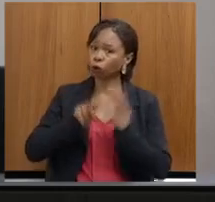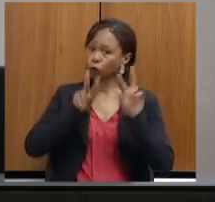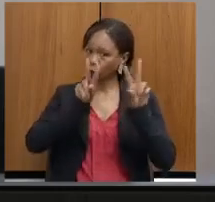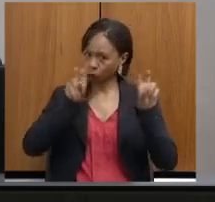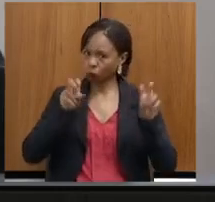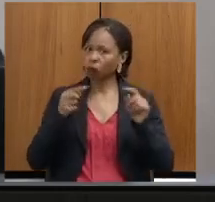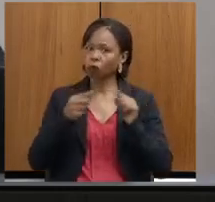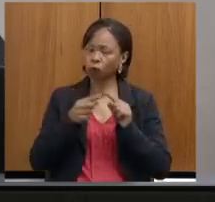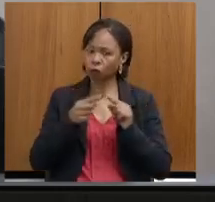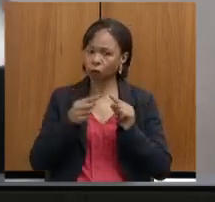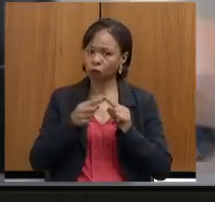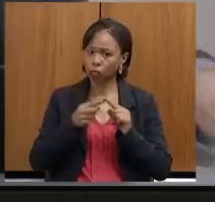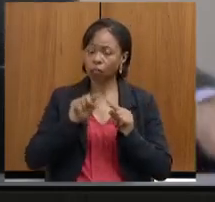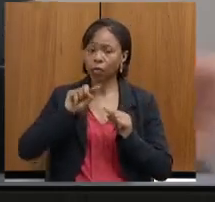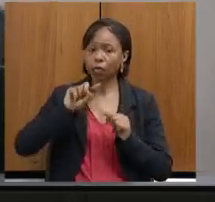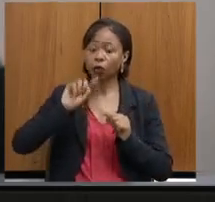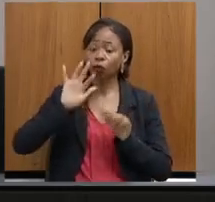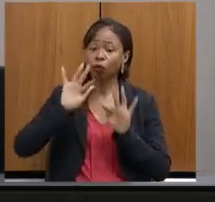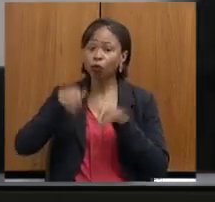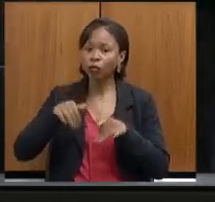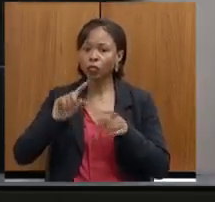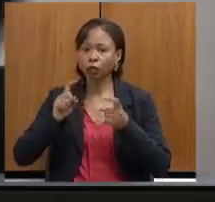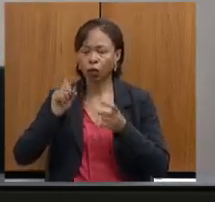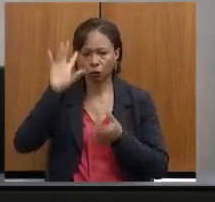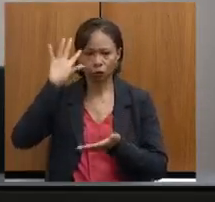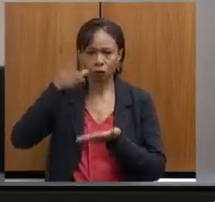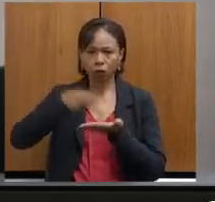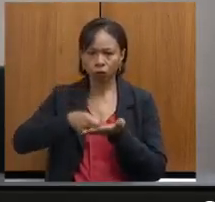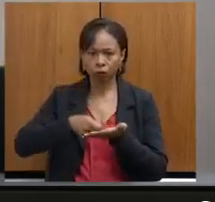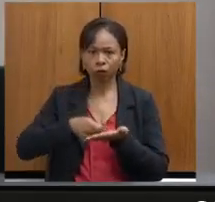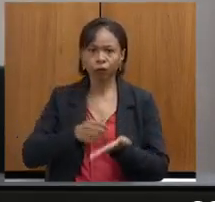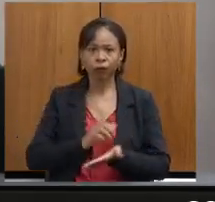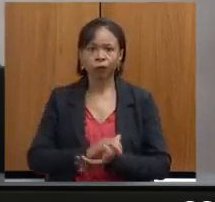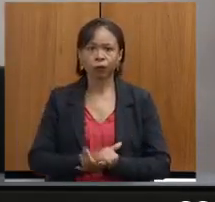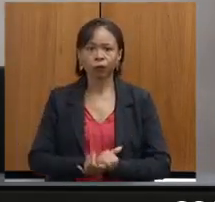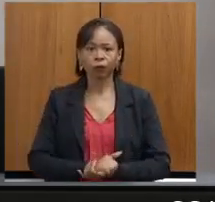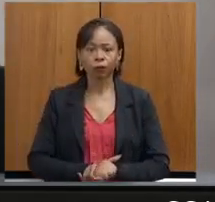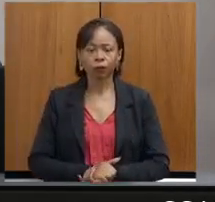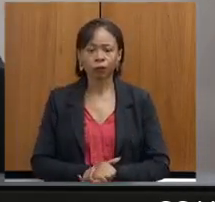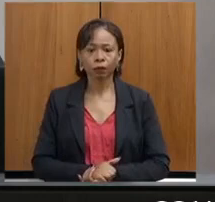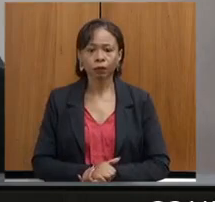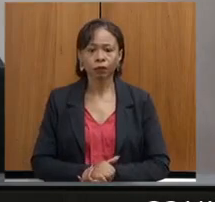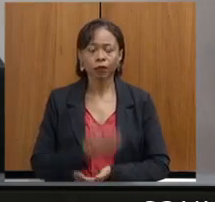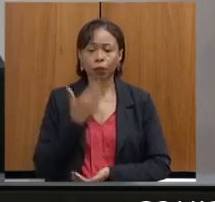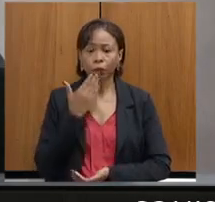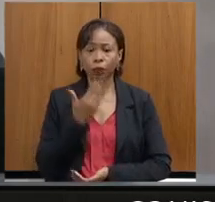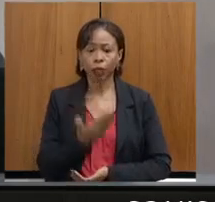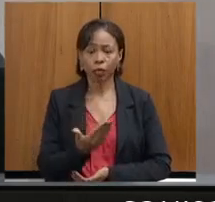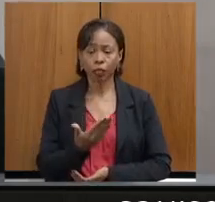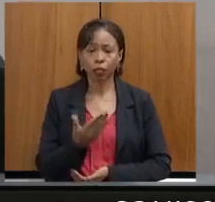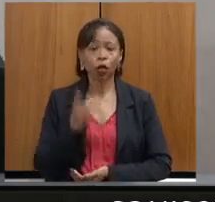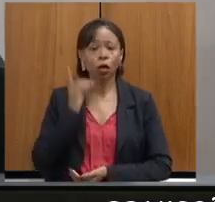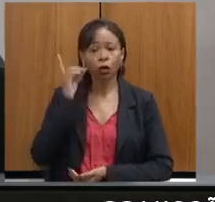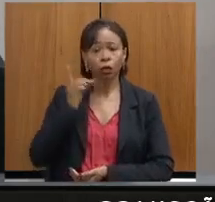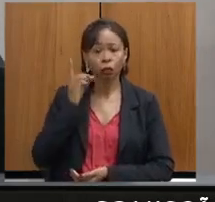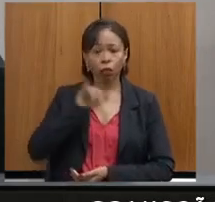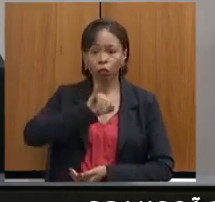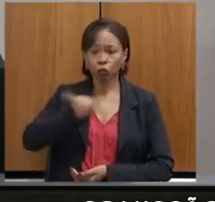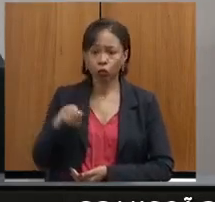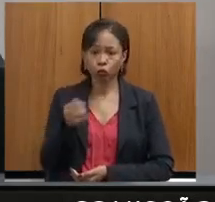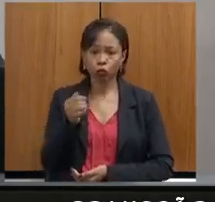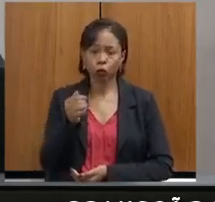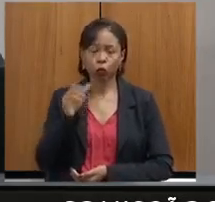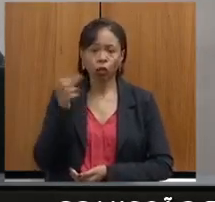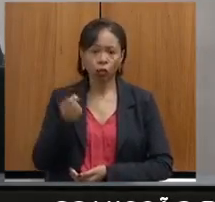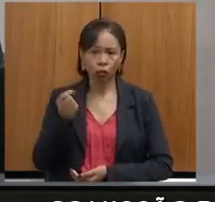que serão deliberados ao final desta reunião e solicita ao Deputado João Leite em